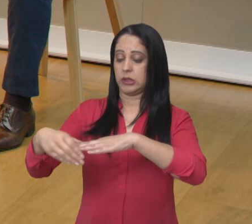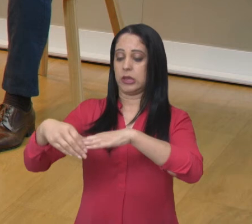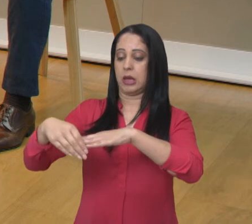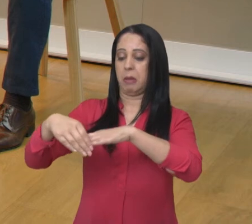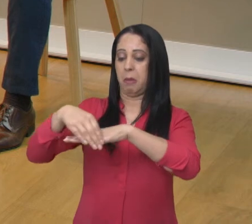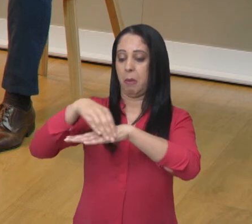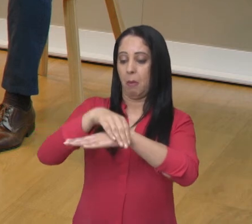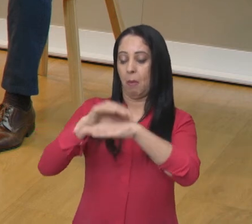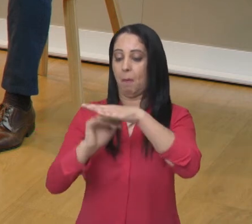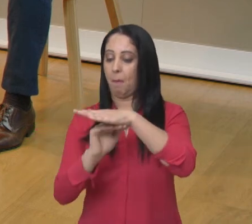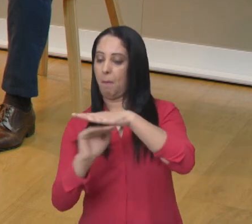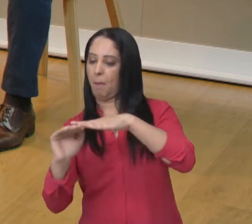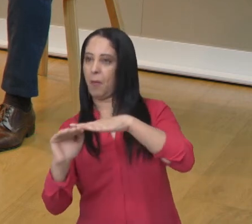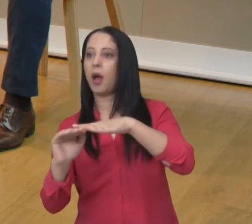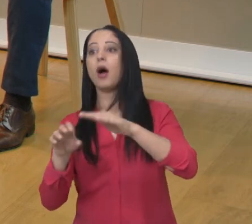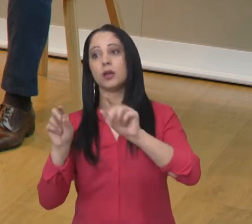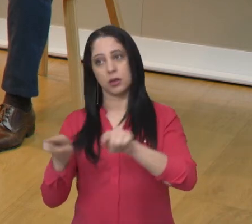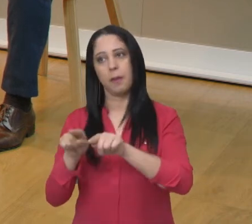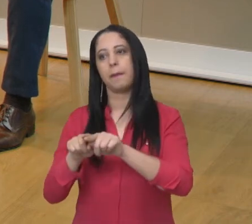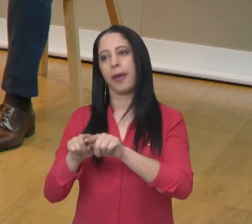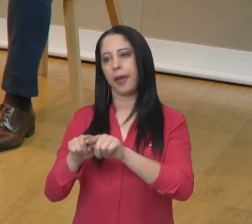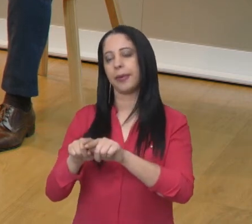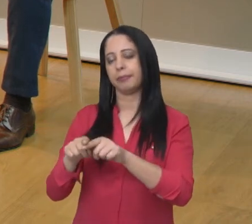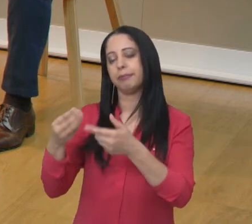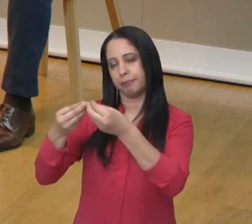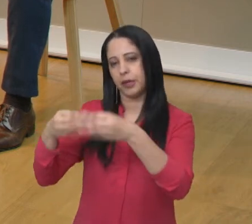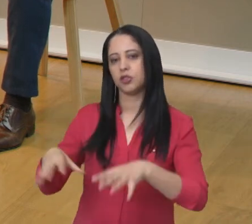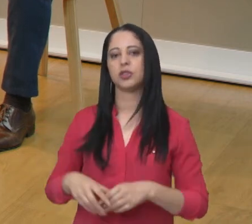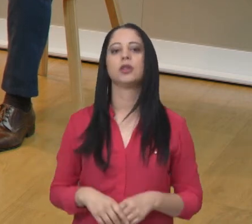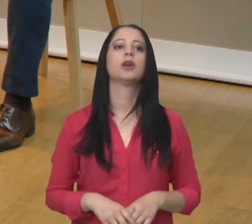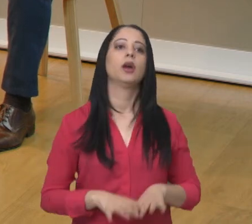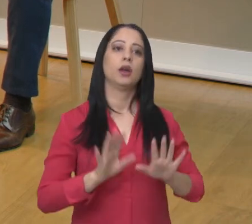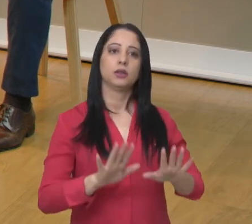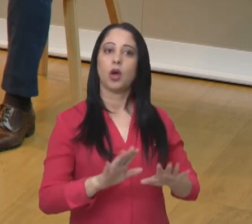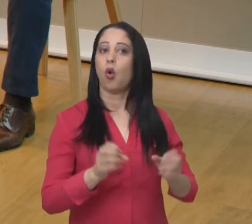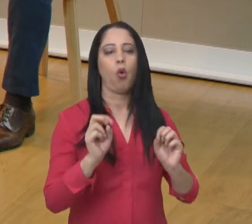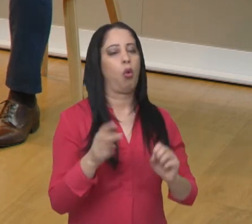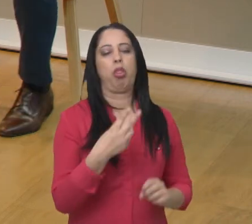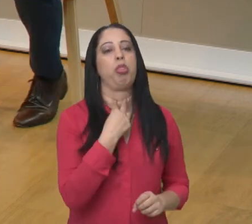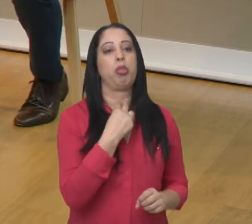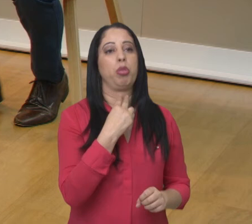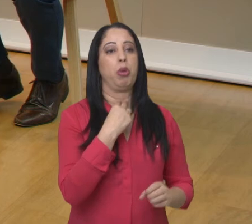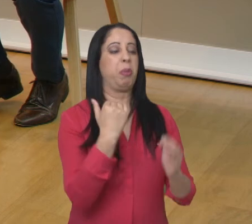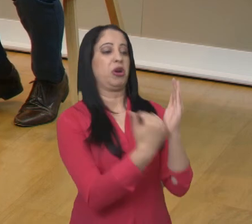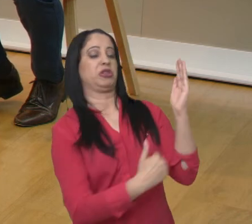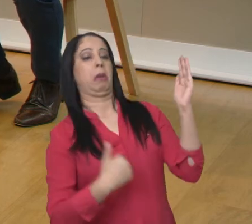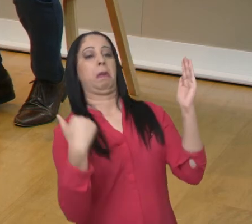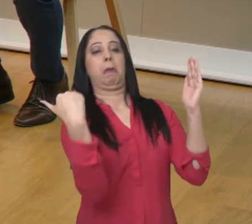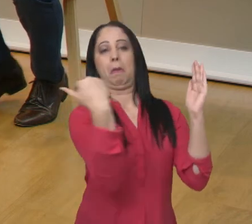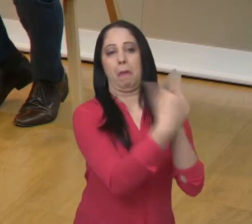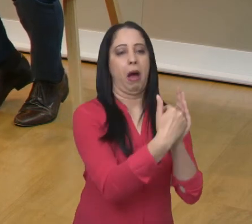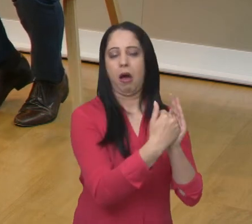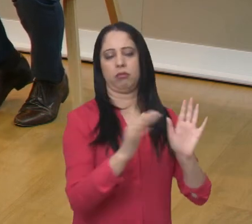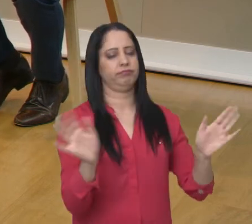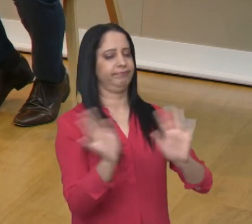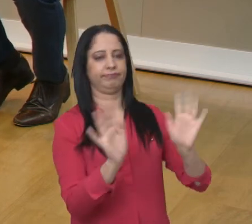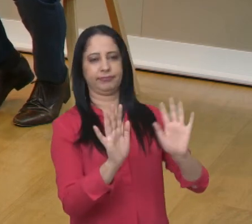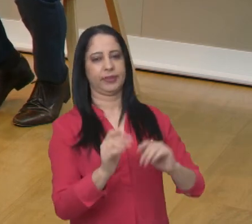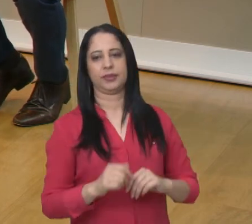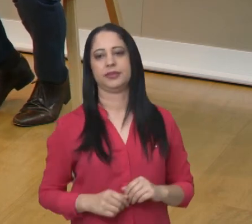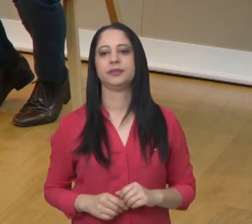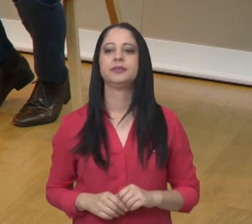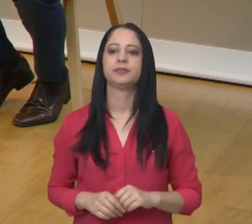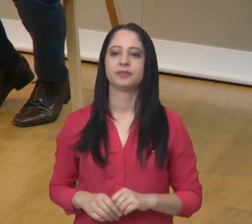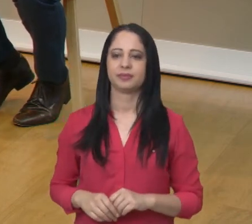ter parcimônia. O uso excessivo também pode causar problemas. Até água em excesso faz mal, né, doutor? Exatamente. Então, nada em excesso, gente. Nem sapato baixo, nem sapato alto,